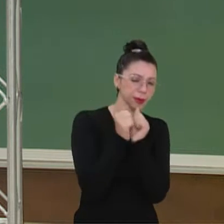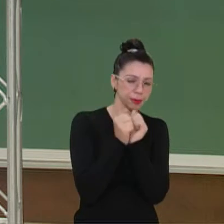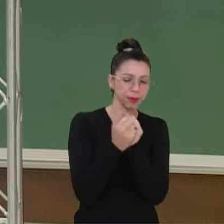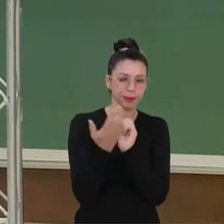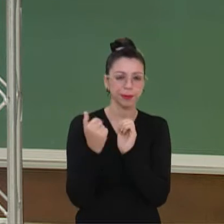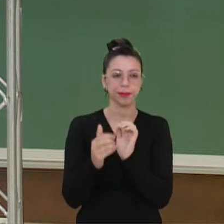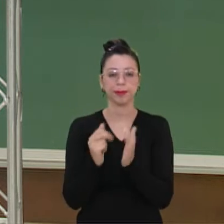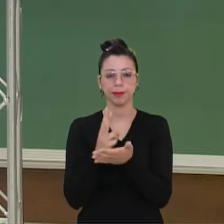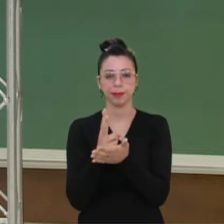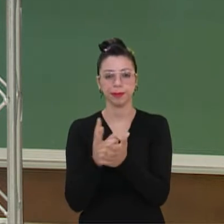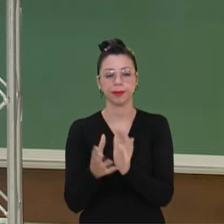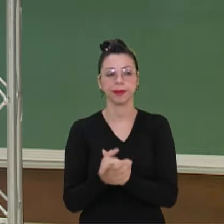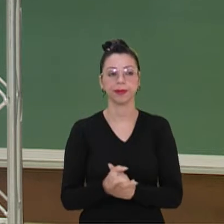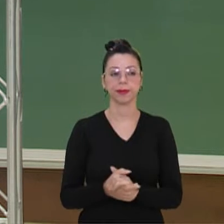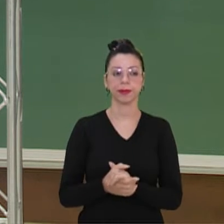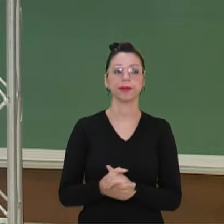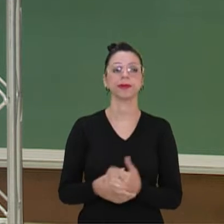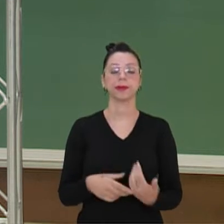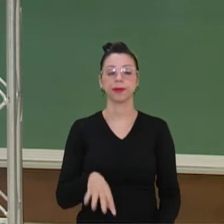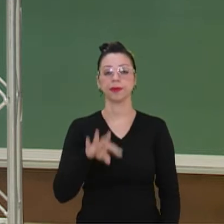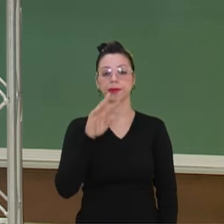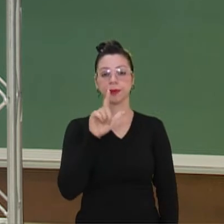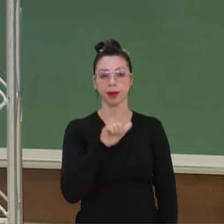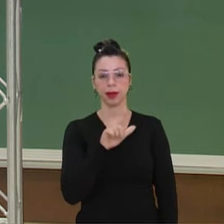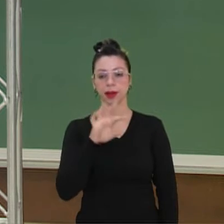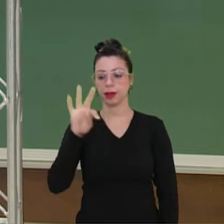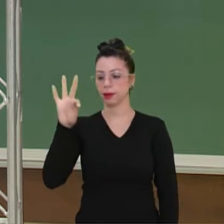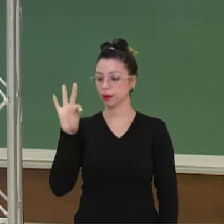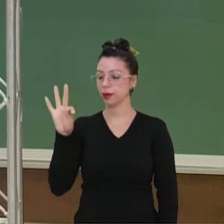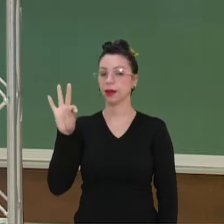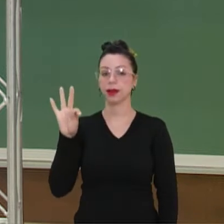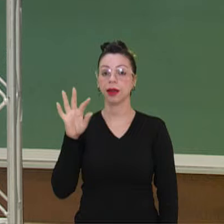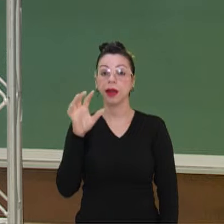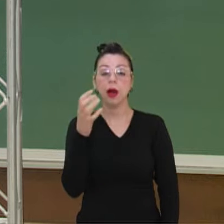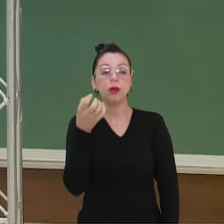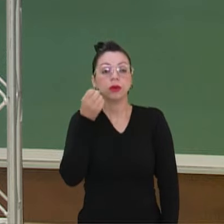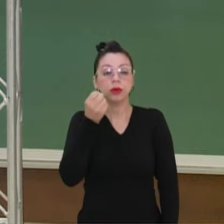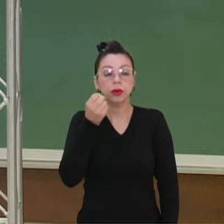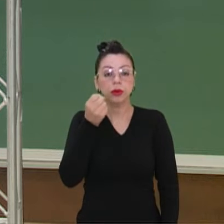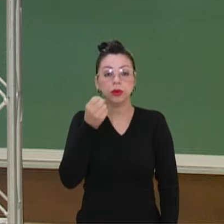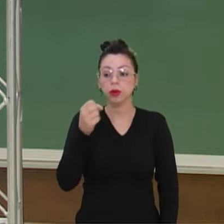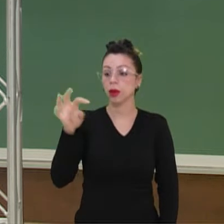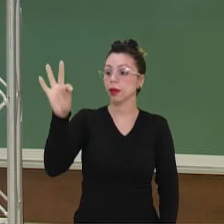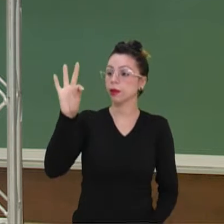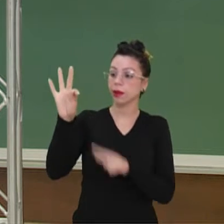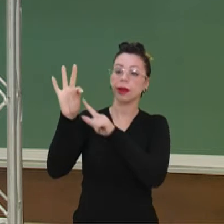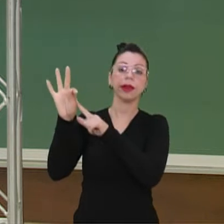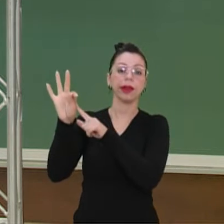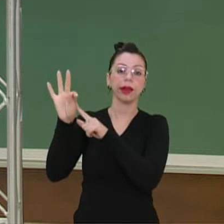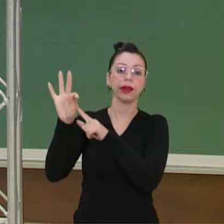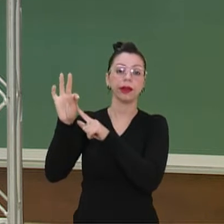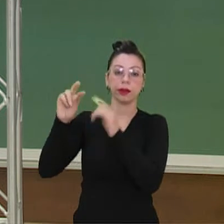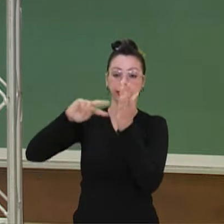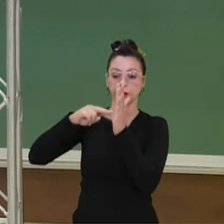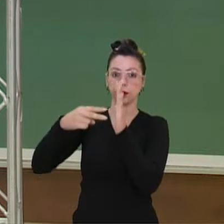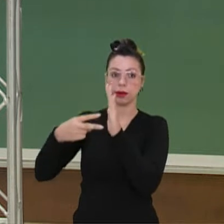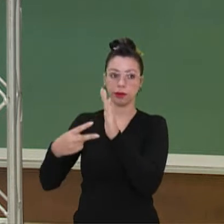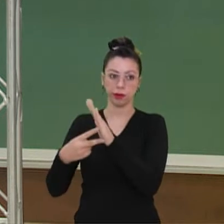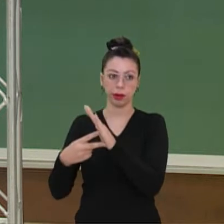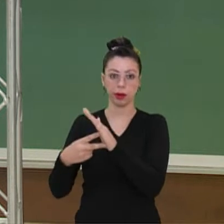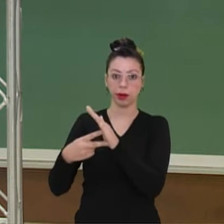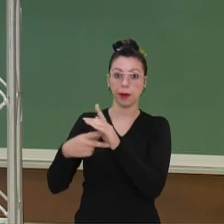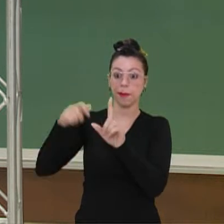vamos continuar. Onde LT é o lucro após T meses, tá bom? Então, T aqui é representar o tempo.